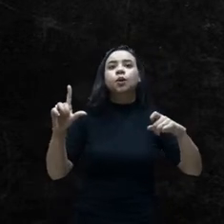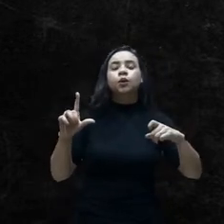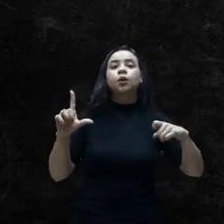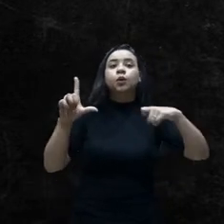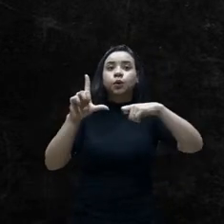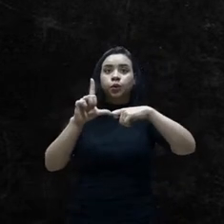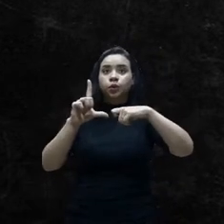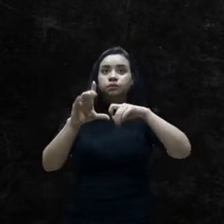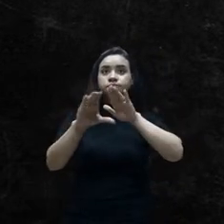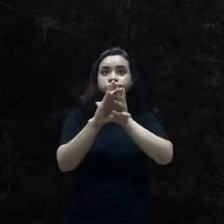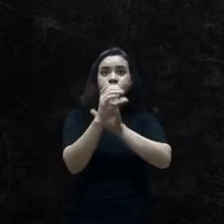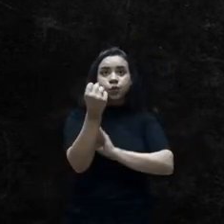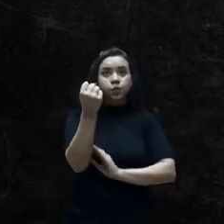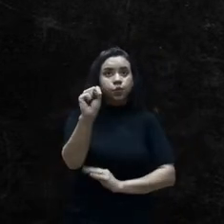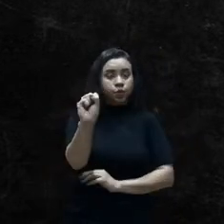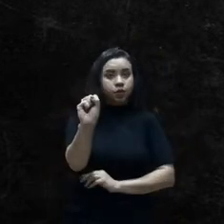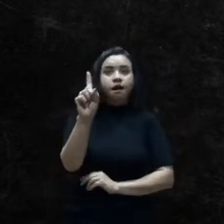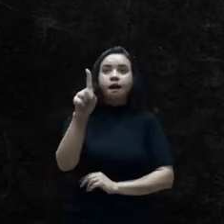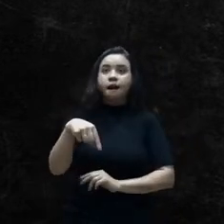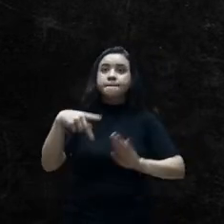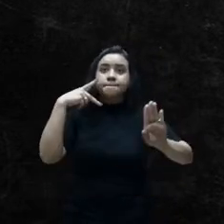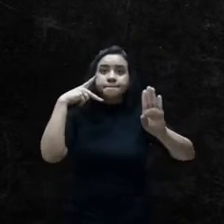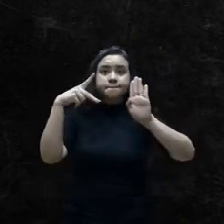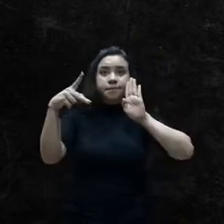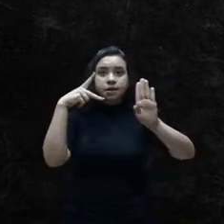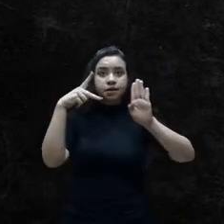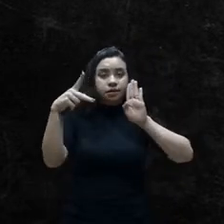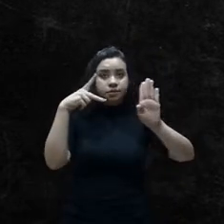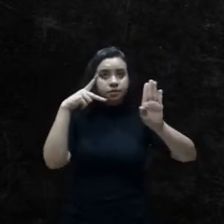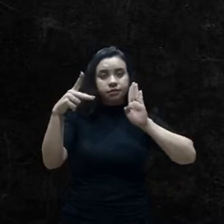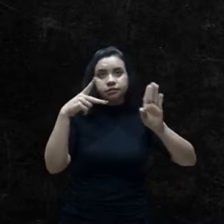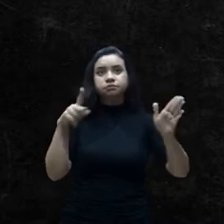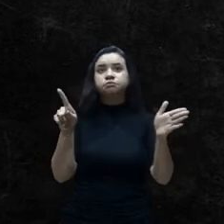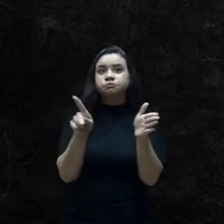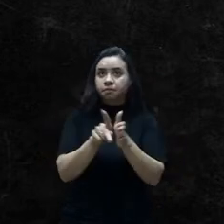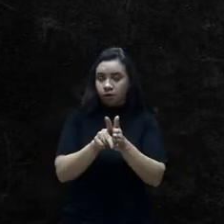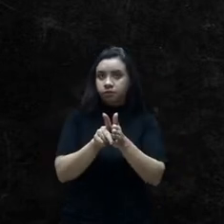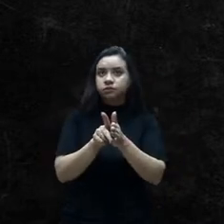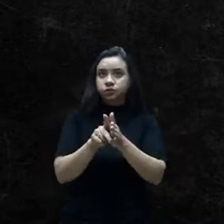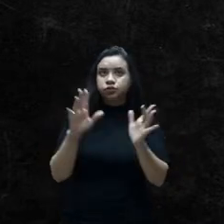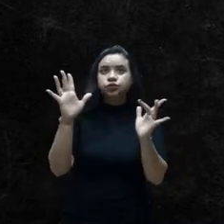uma parábola de Jesus. O texto vai dizer parábola do semeador.